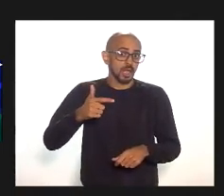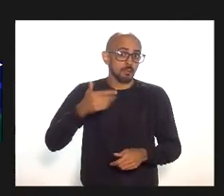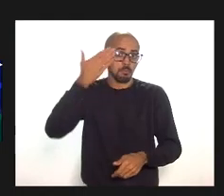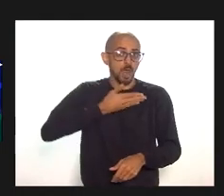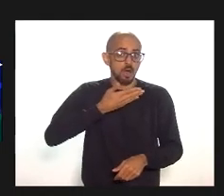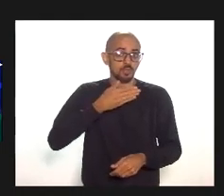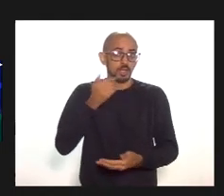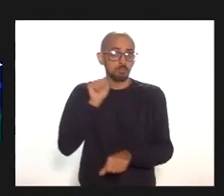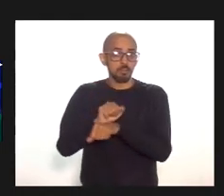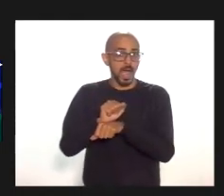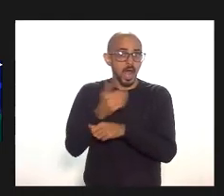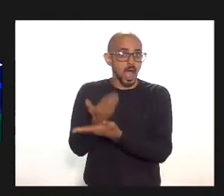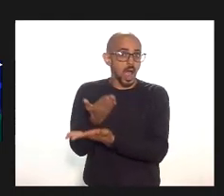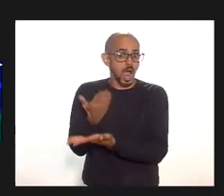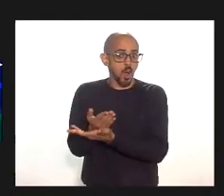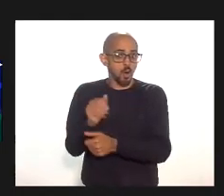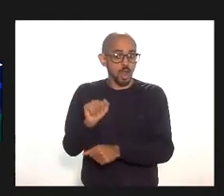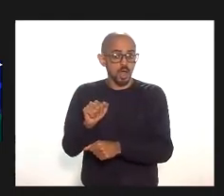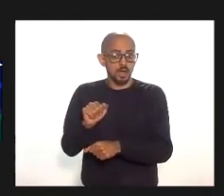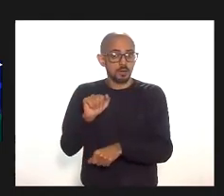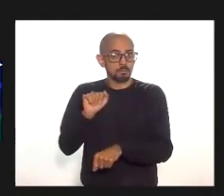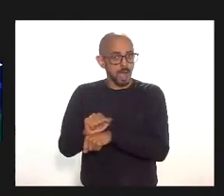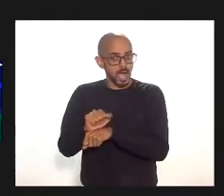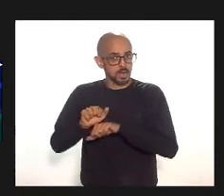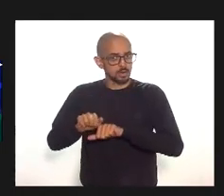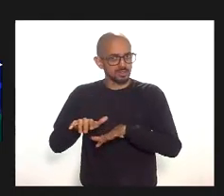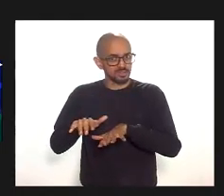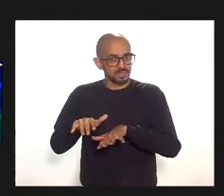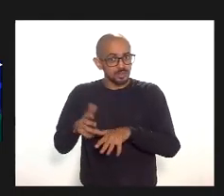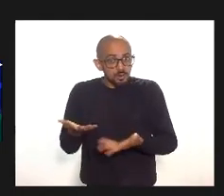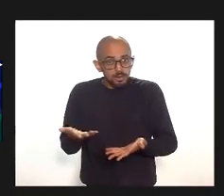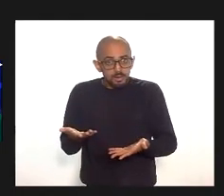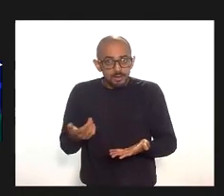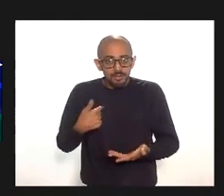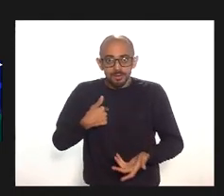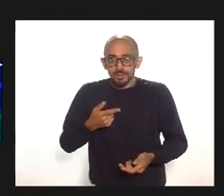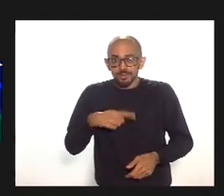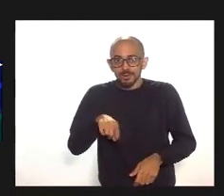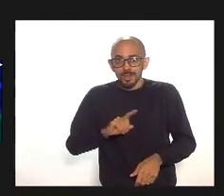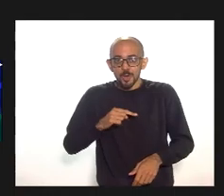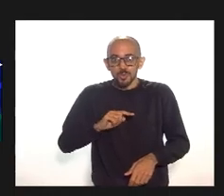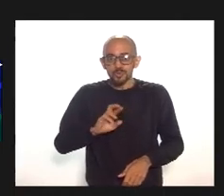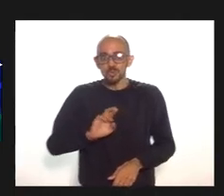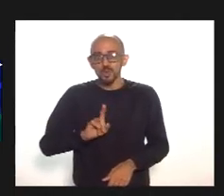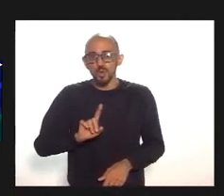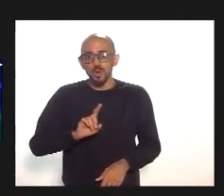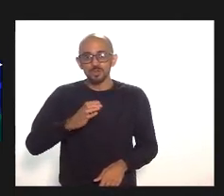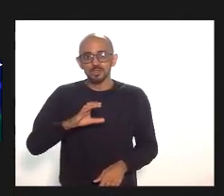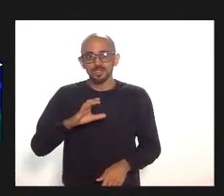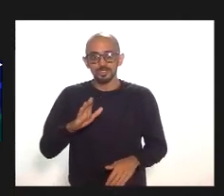aulas ajuda a conter a contaminação. Olha, é só ler artigos científicos. Eu aconselho o deputado que me antecedeu a ler